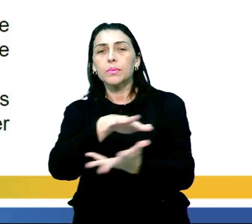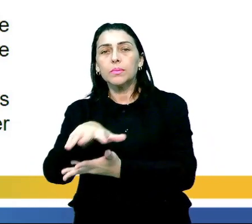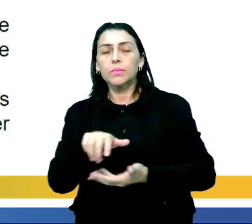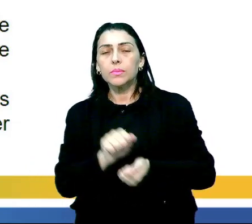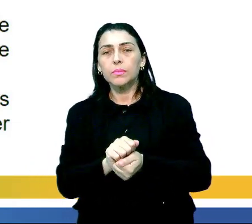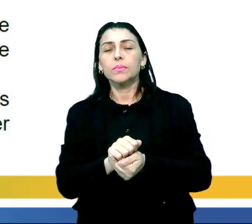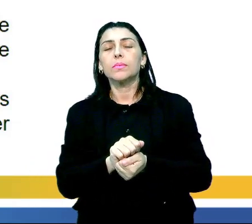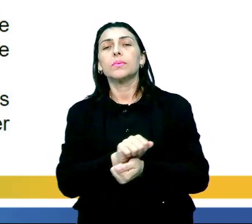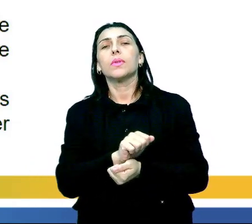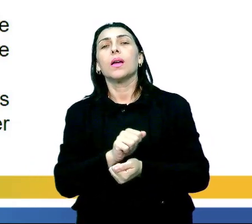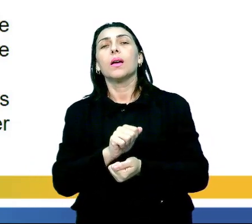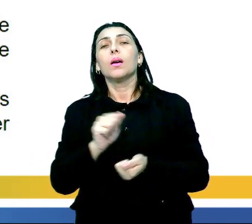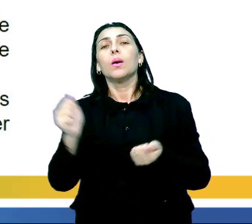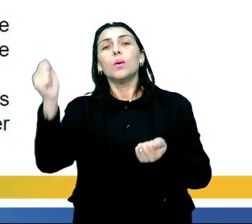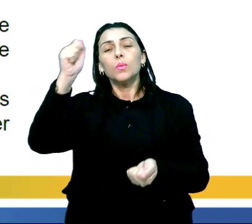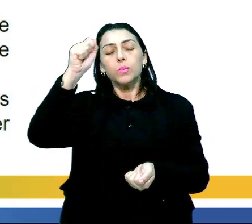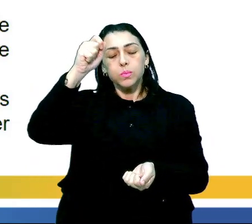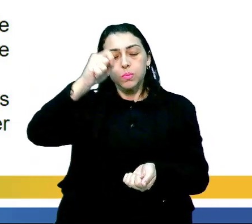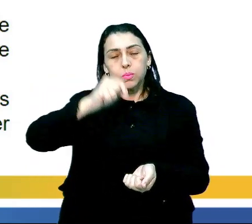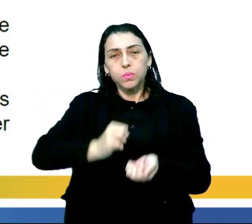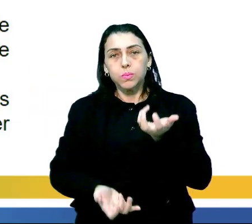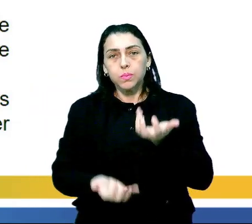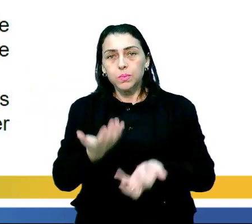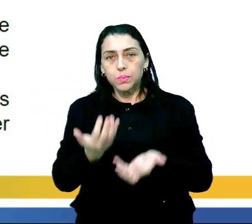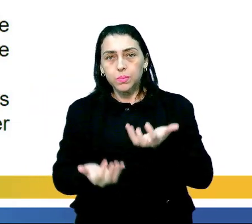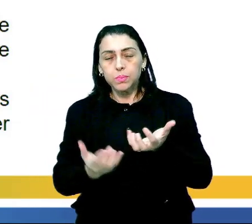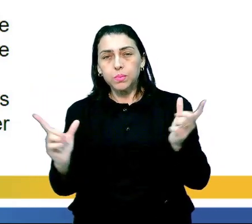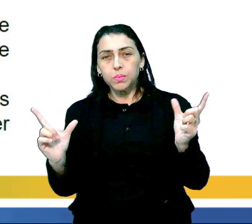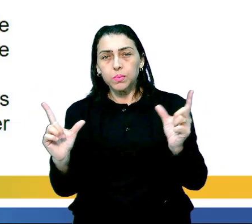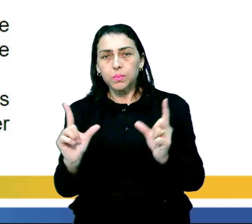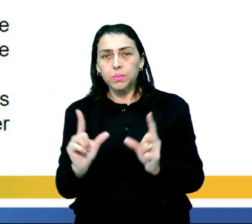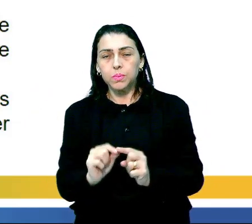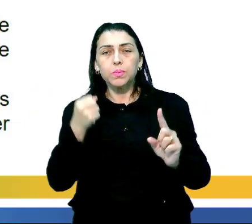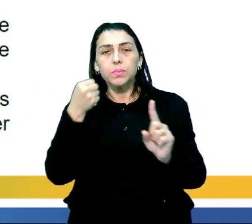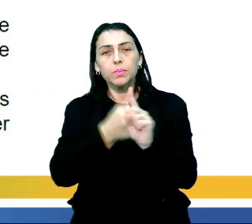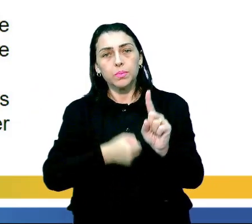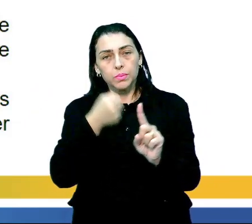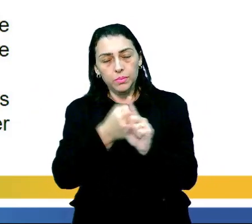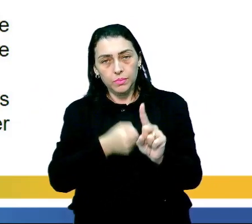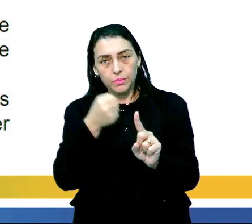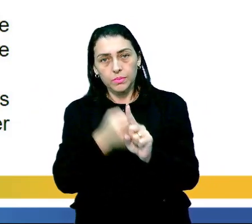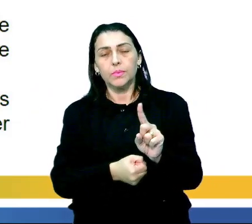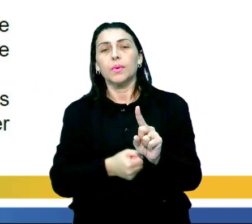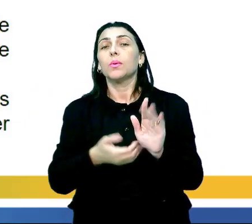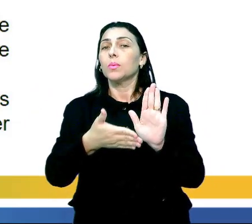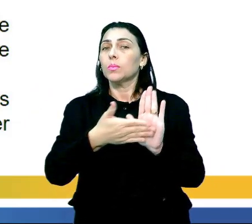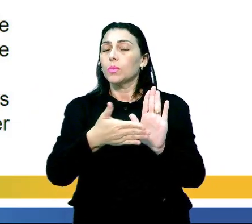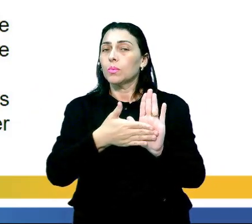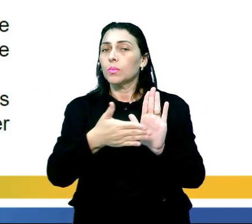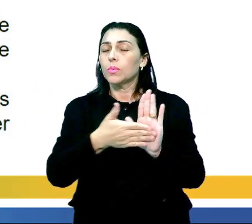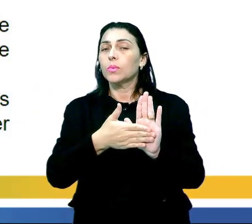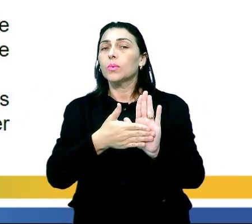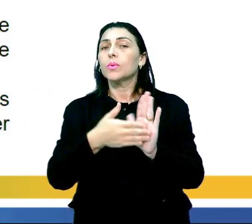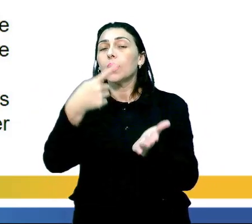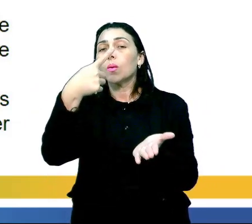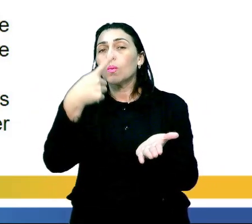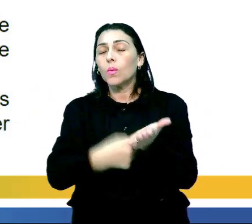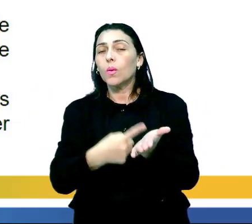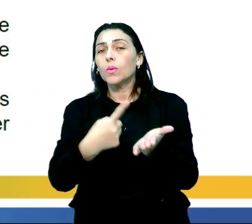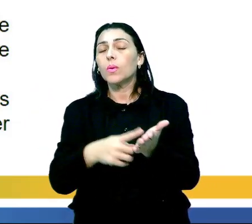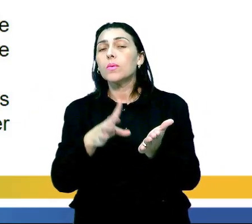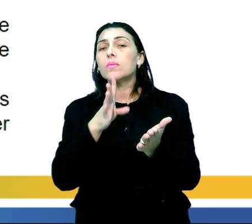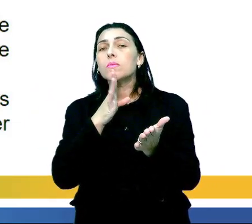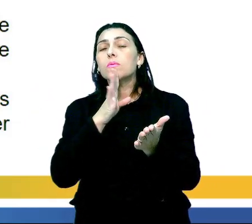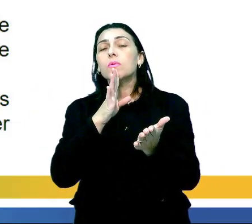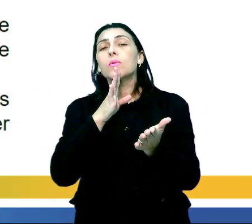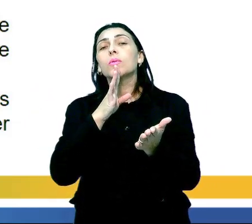é o chamado aquecimento global. E para reduzir esse impacto, foi proposto esse acordo conhecido